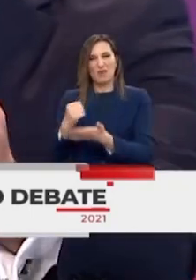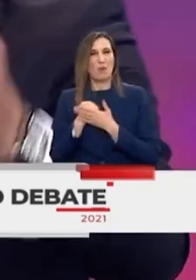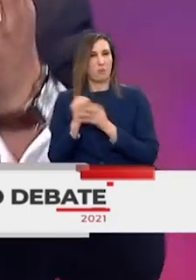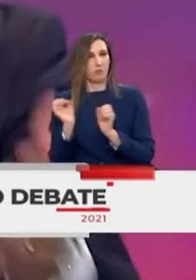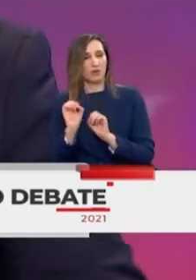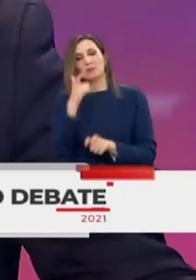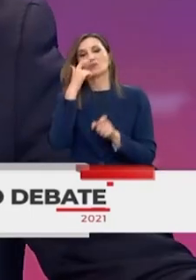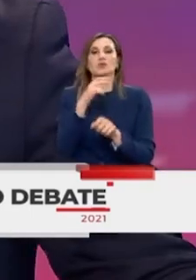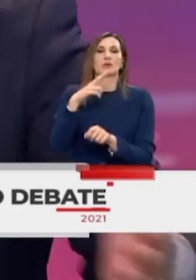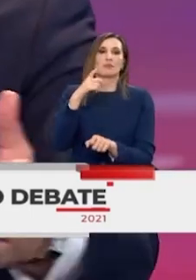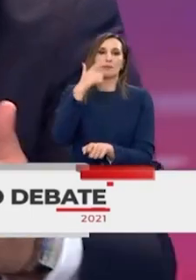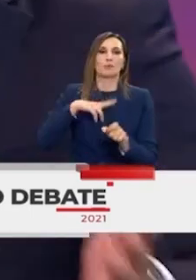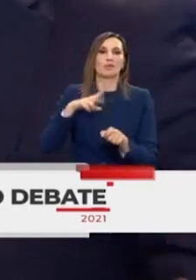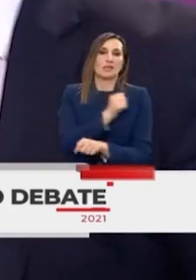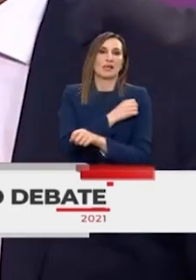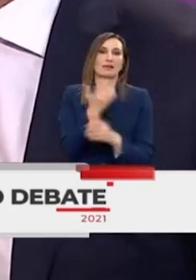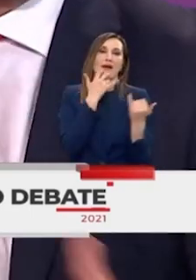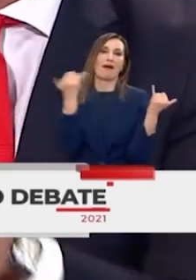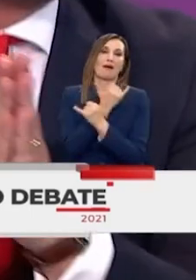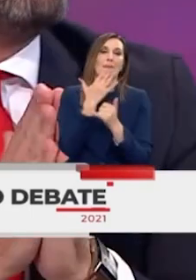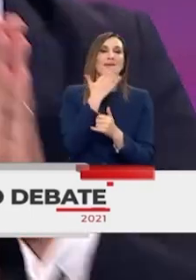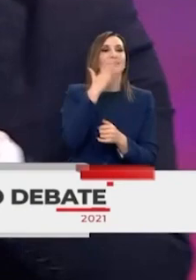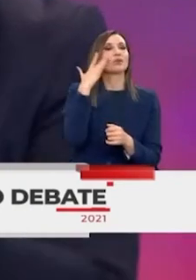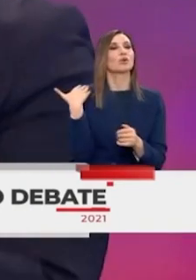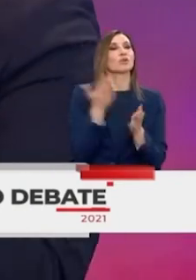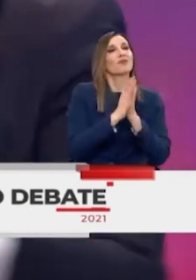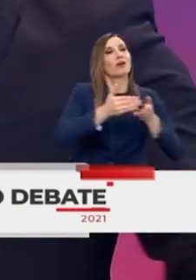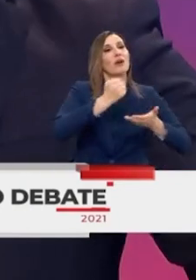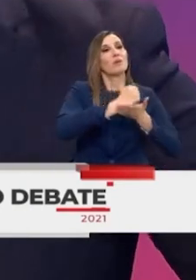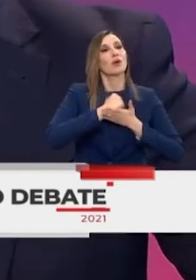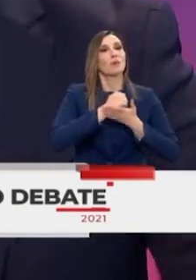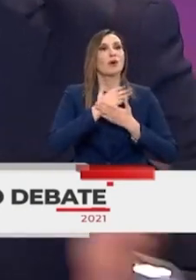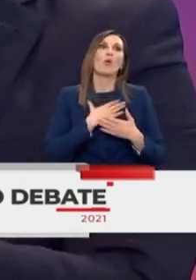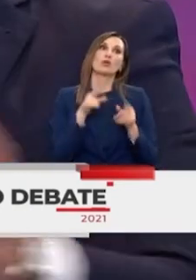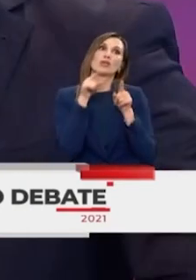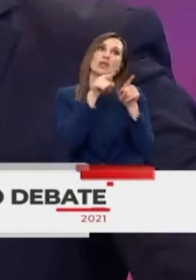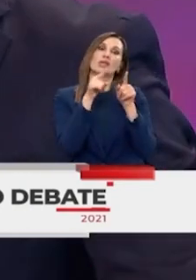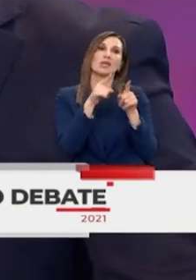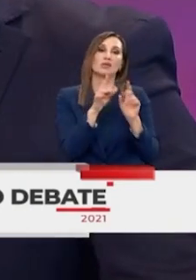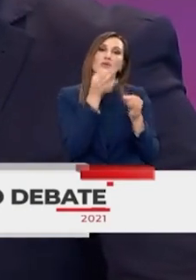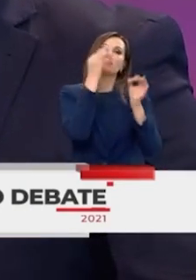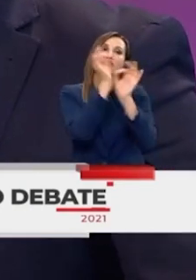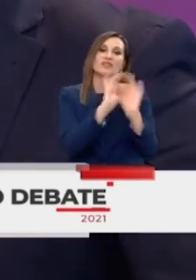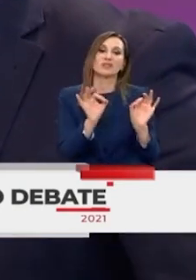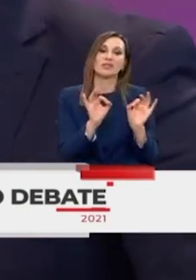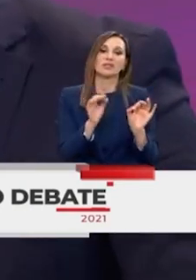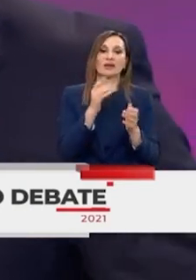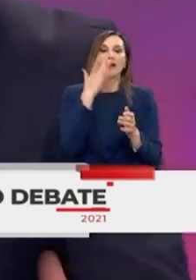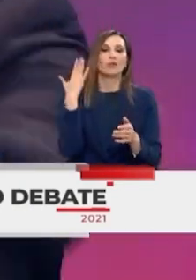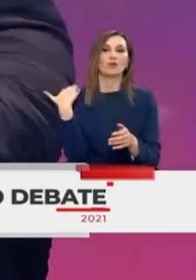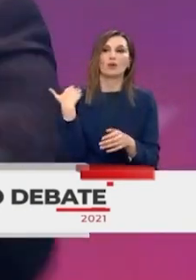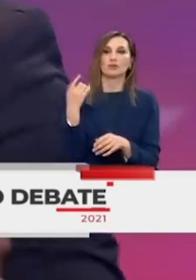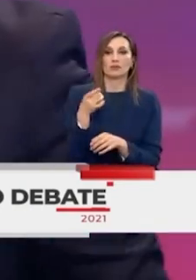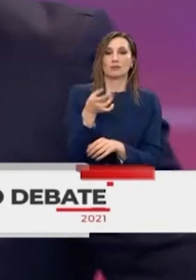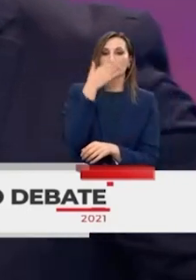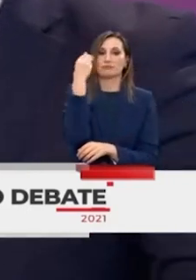Os portugueses devem estar a rir em casa. Andou ali a pedir o apoio a António Costa, por favor, apoia-me. Eu até gosto muito de ti. André, tu tens fantástico. O SNS António Costa virou-lhe as